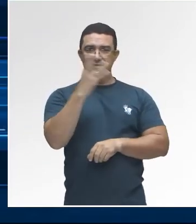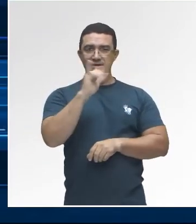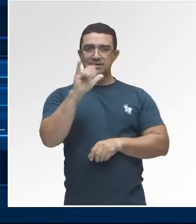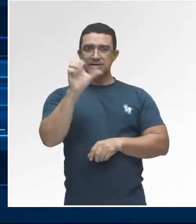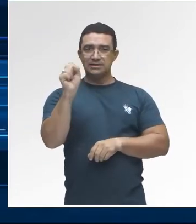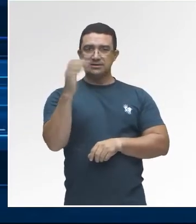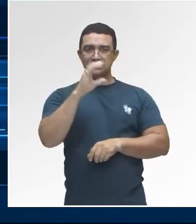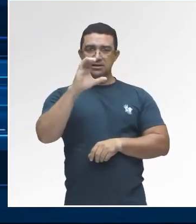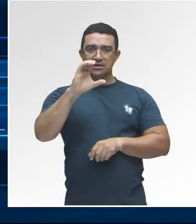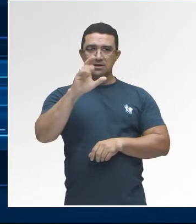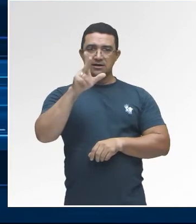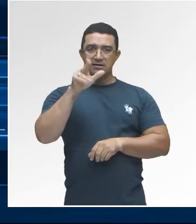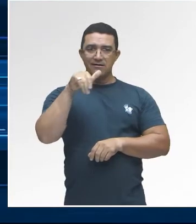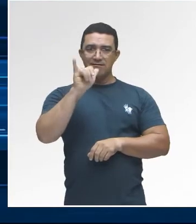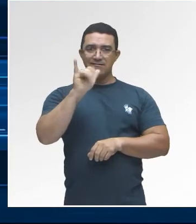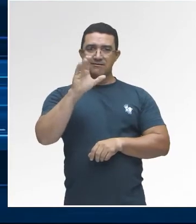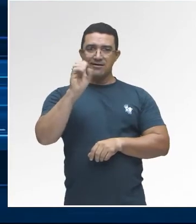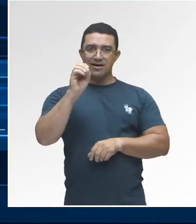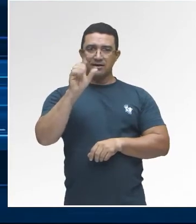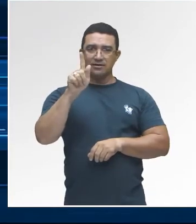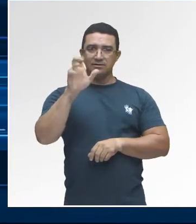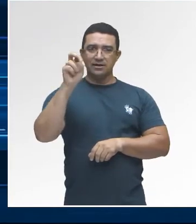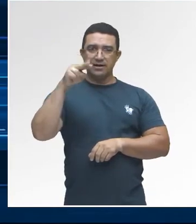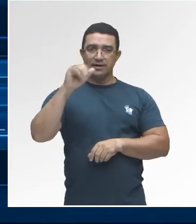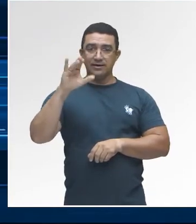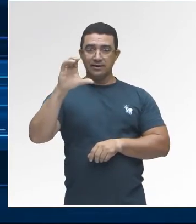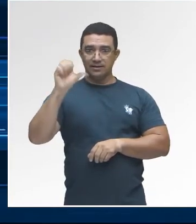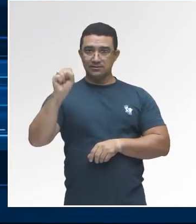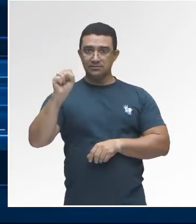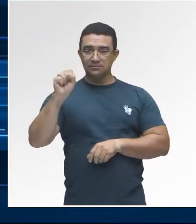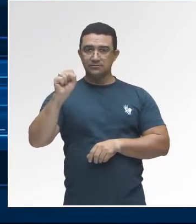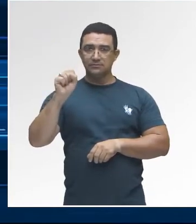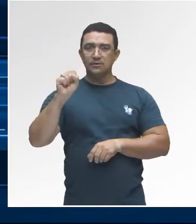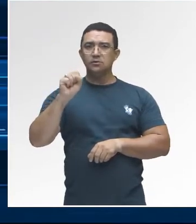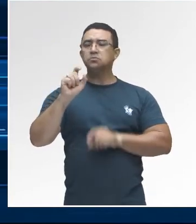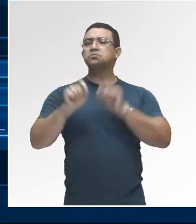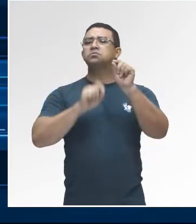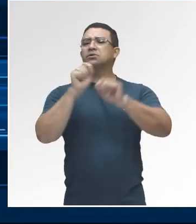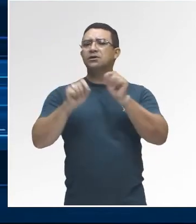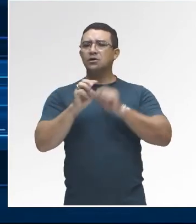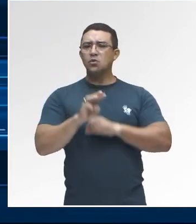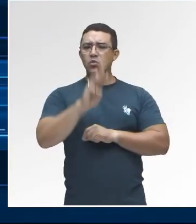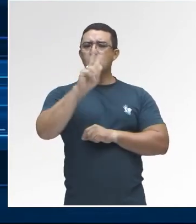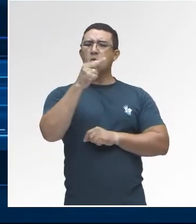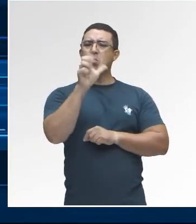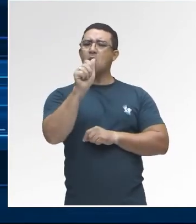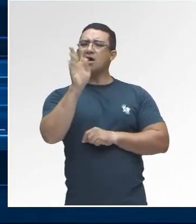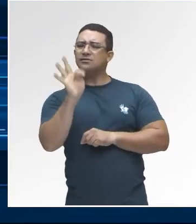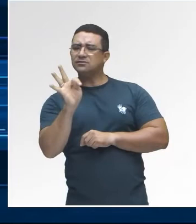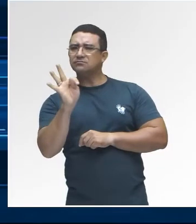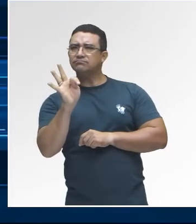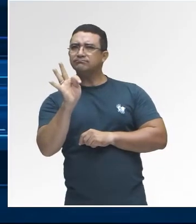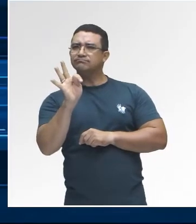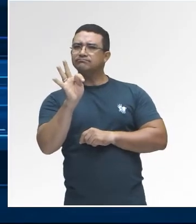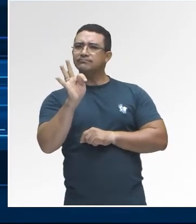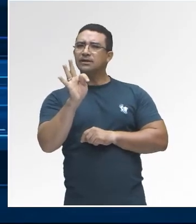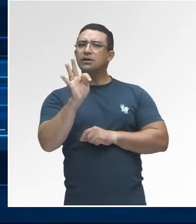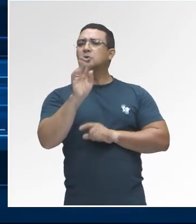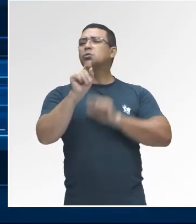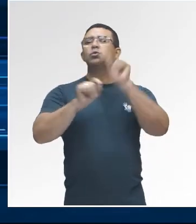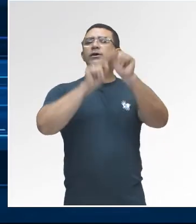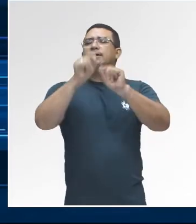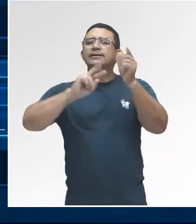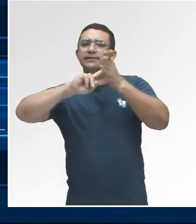is cryogenics? Então, what significa o quê? O que é